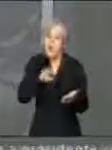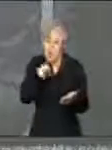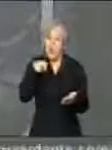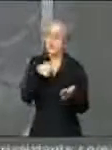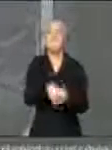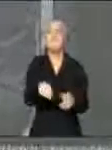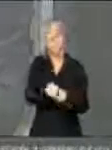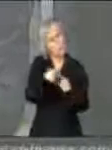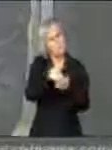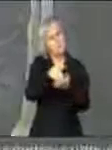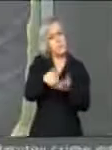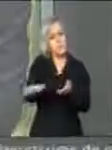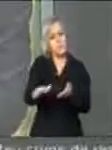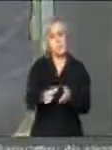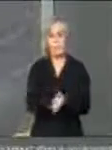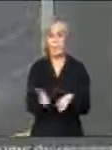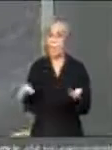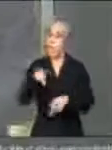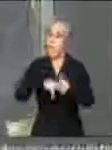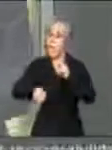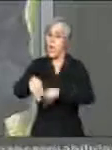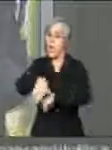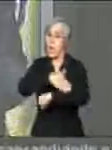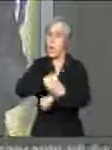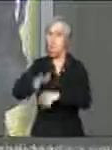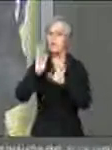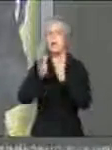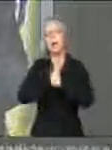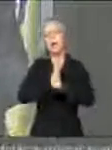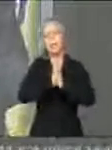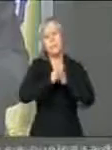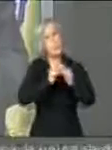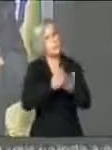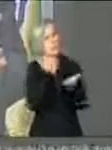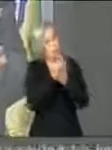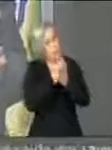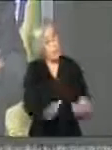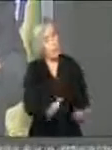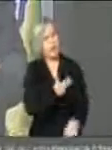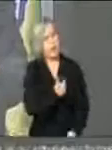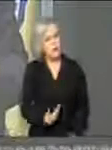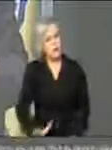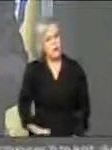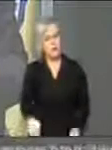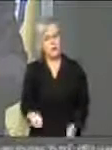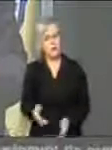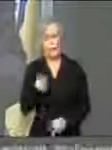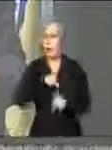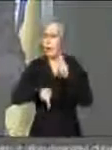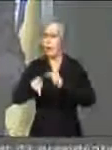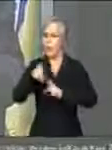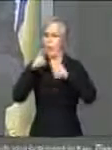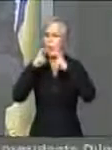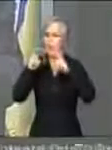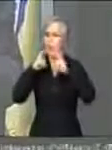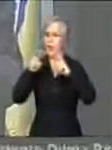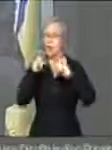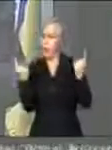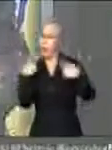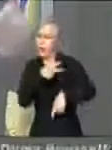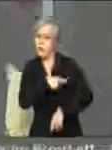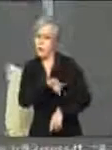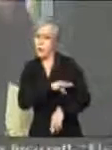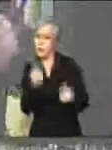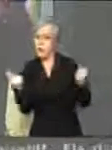Espontaneamente, as ruas já pediram basta ao desgoverno. As manifestações contra o PT e o governo Dilma